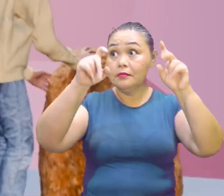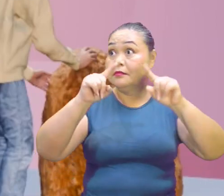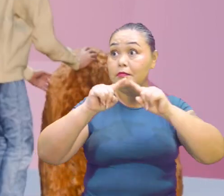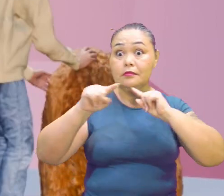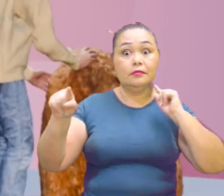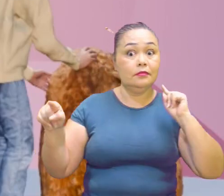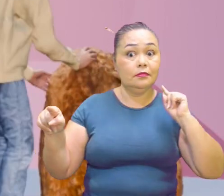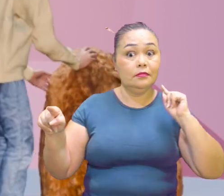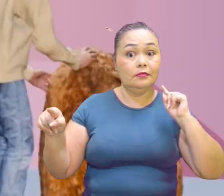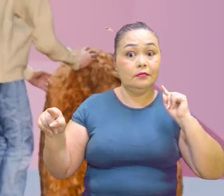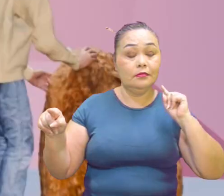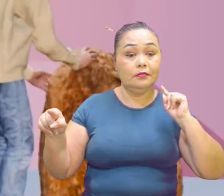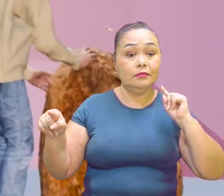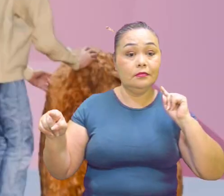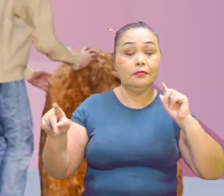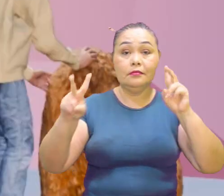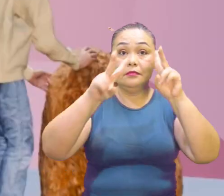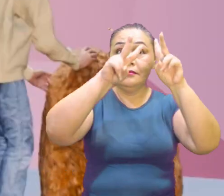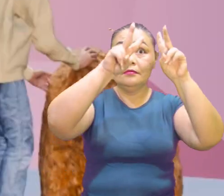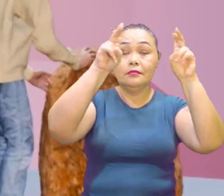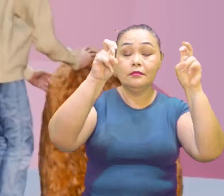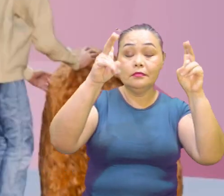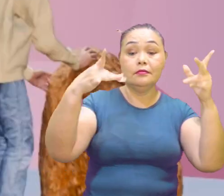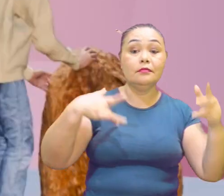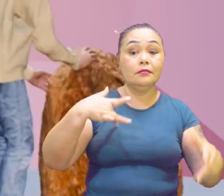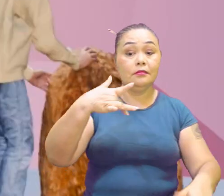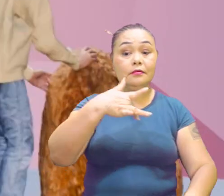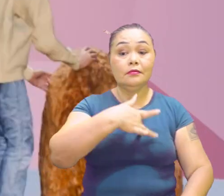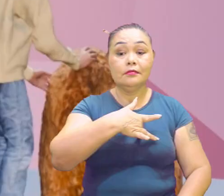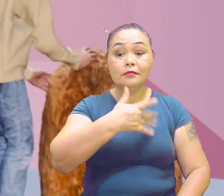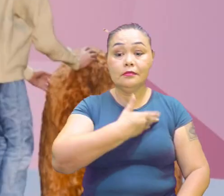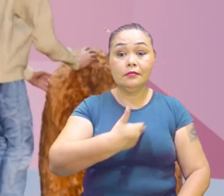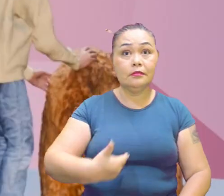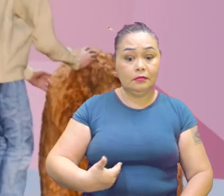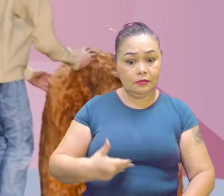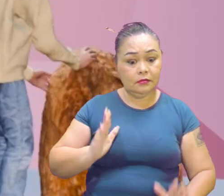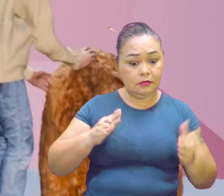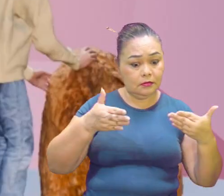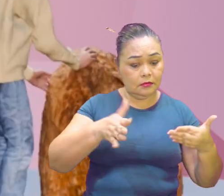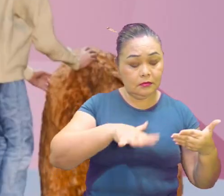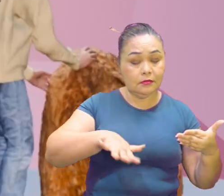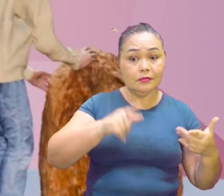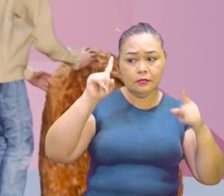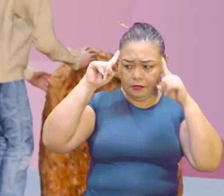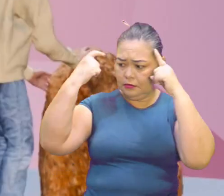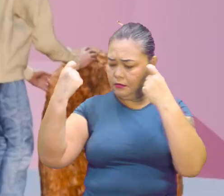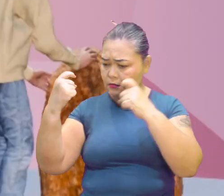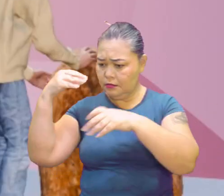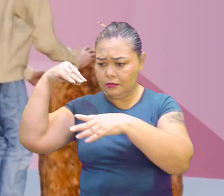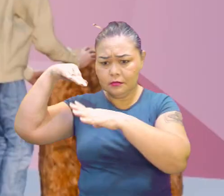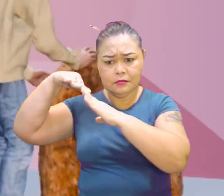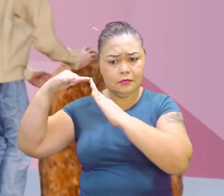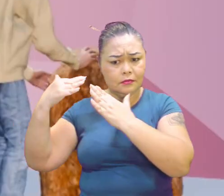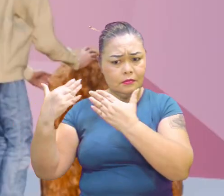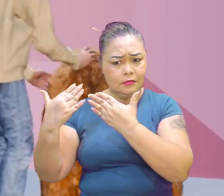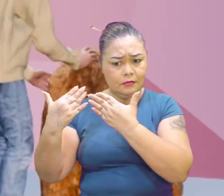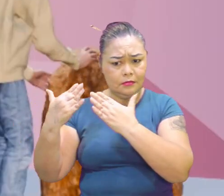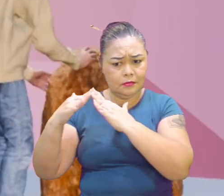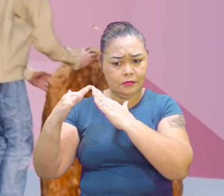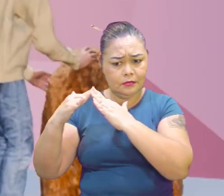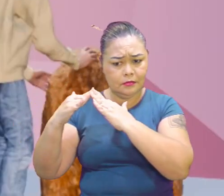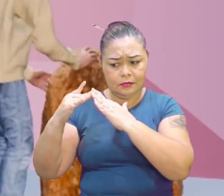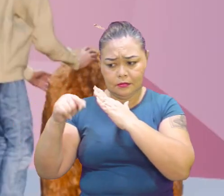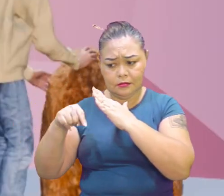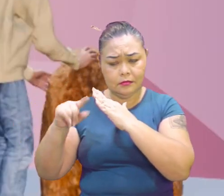tema. O meu tema é sobre saúde pública, e aí eu vou falar sobre violência doméstica,